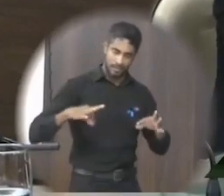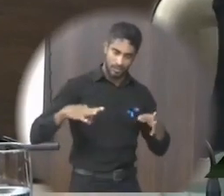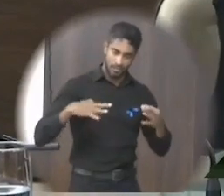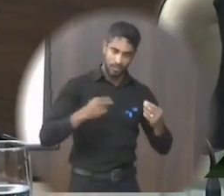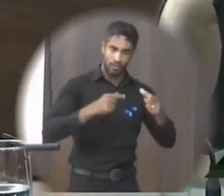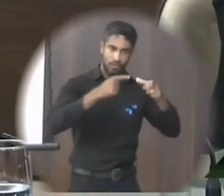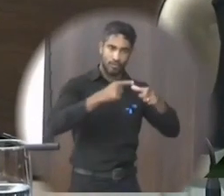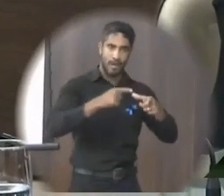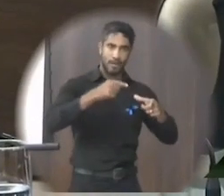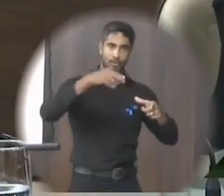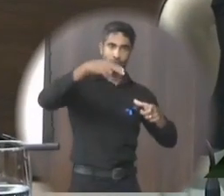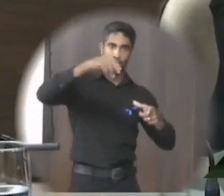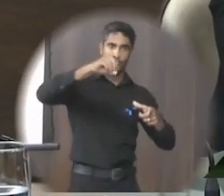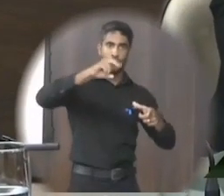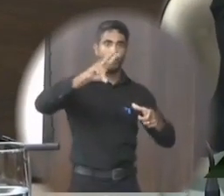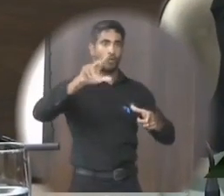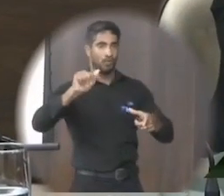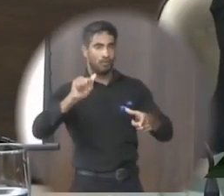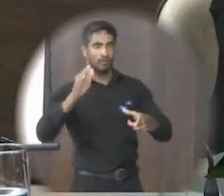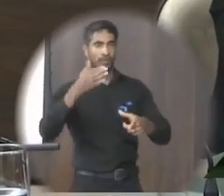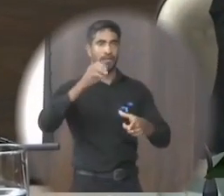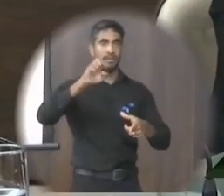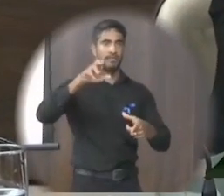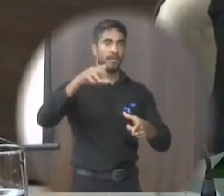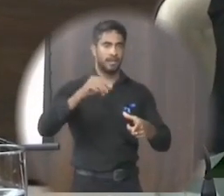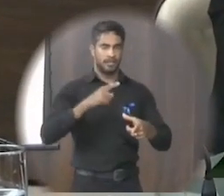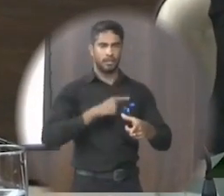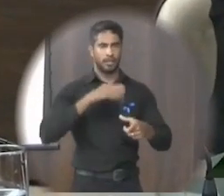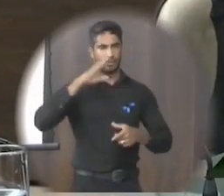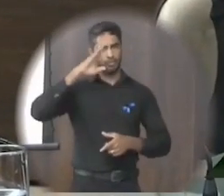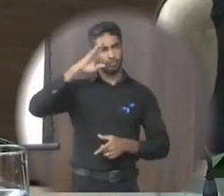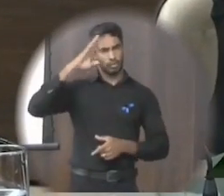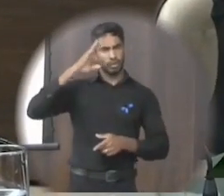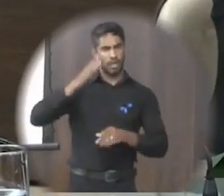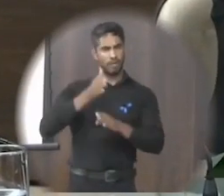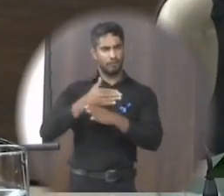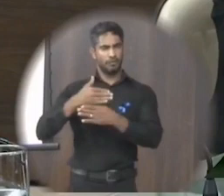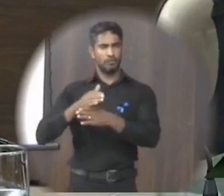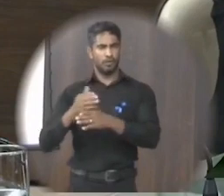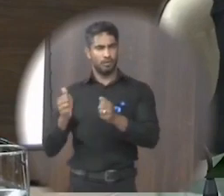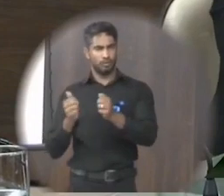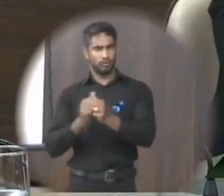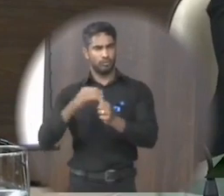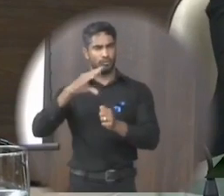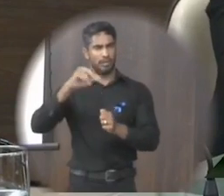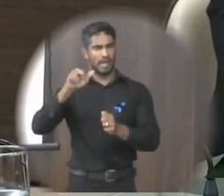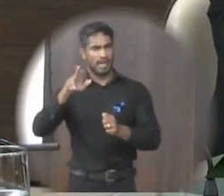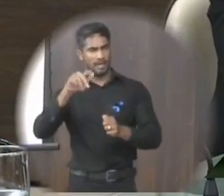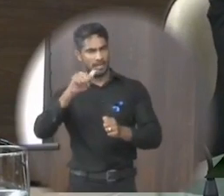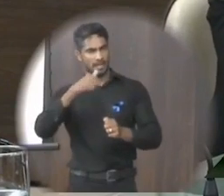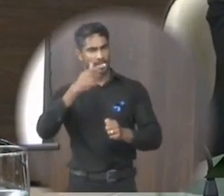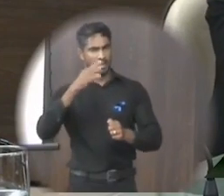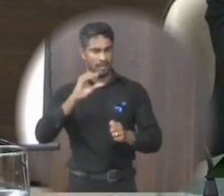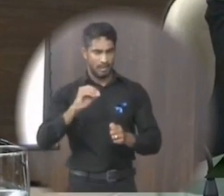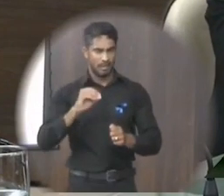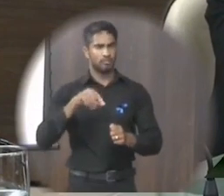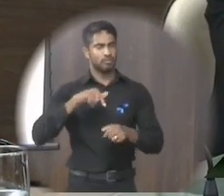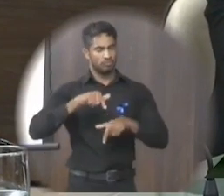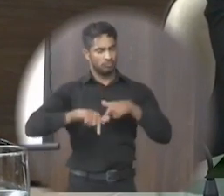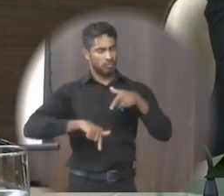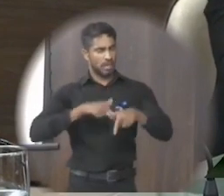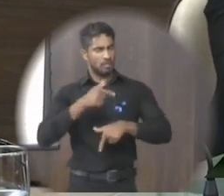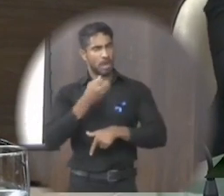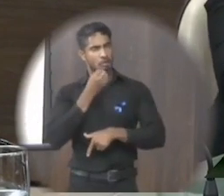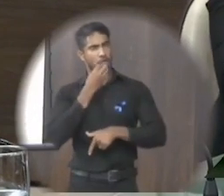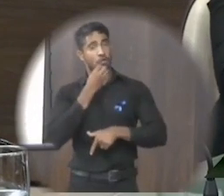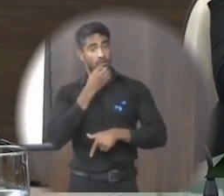Sabemos que a gente tem um chefe de obras, o Ailson, junto com o Carlão e toda a equipe, que são eficientes.